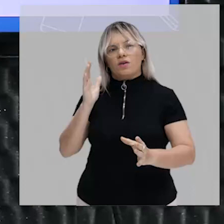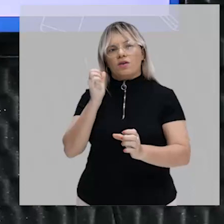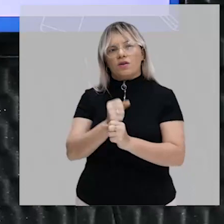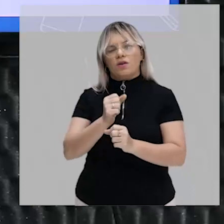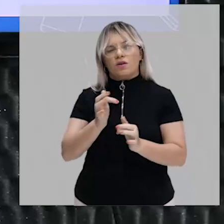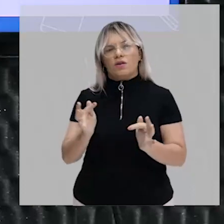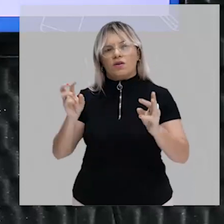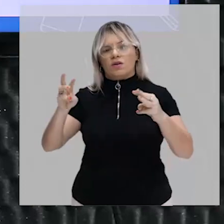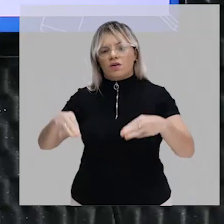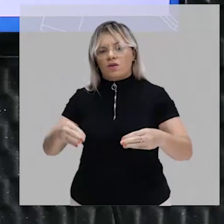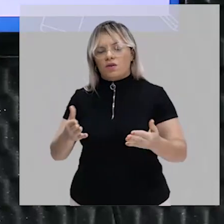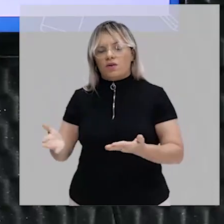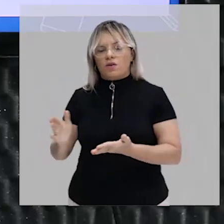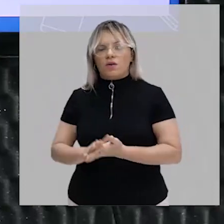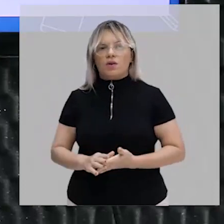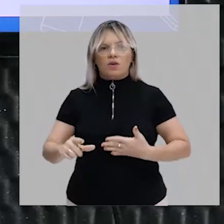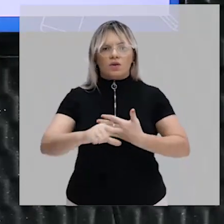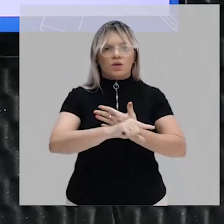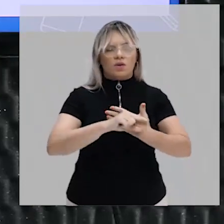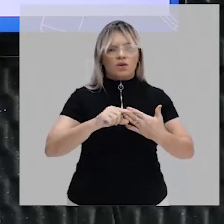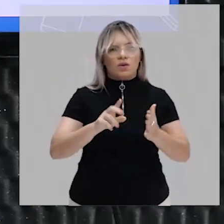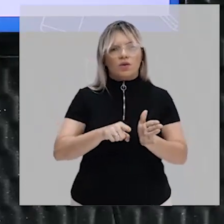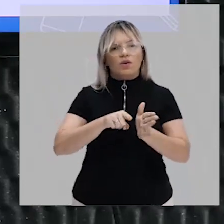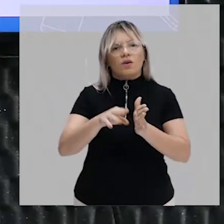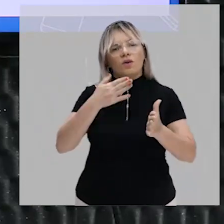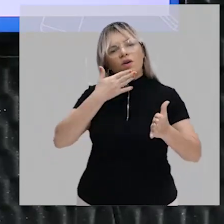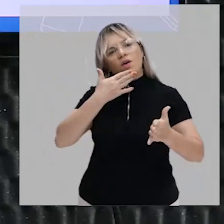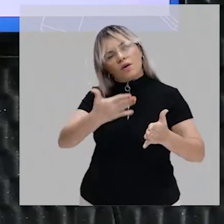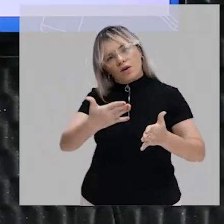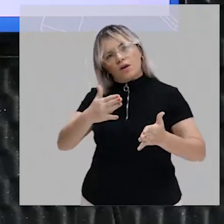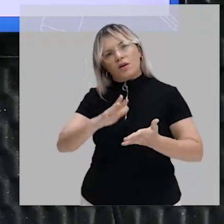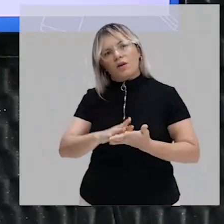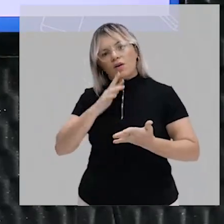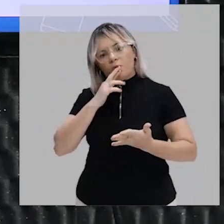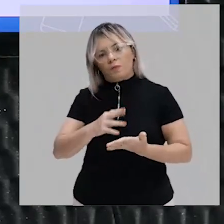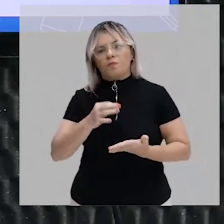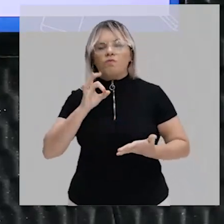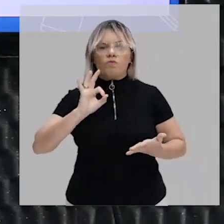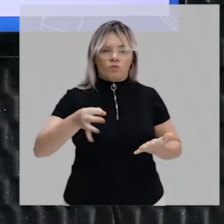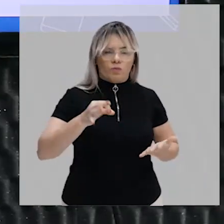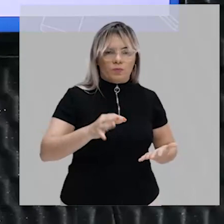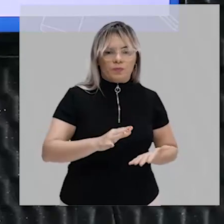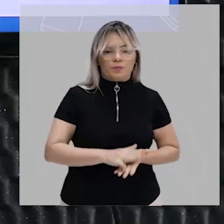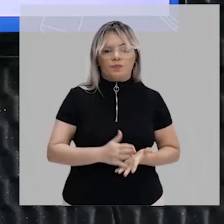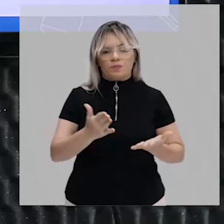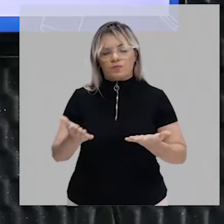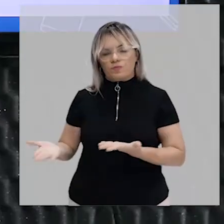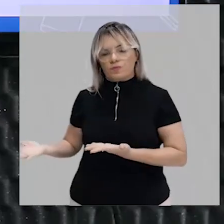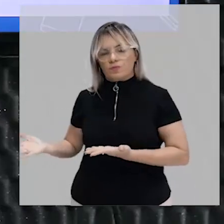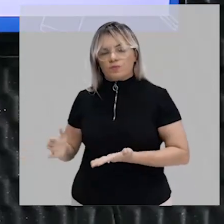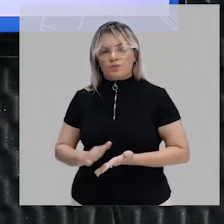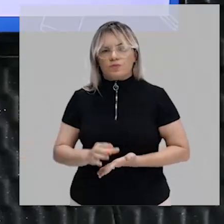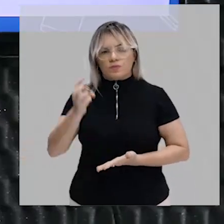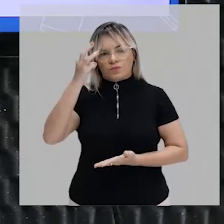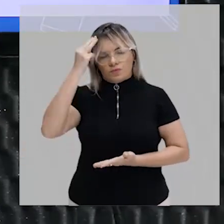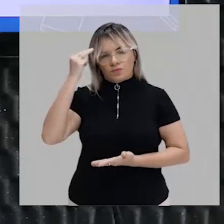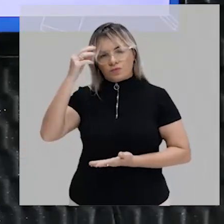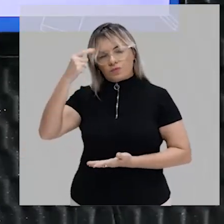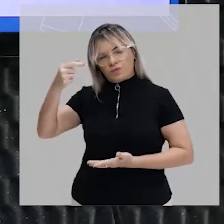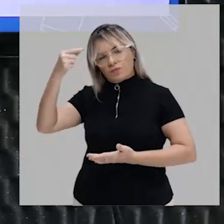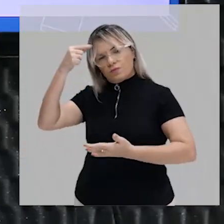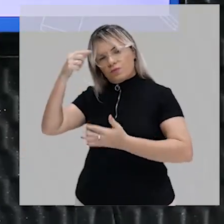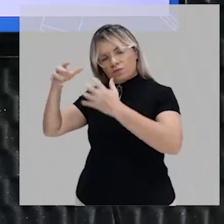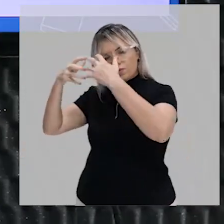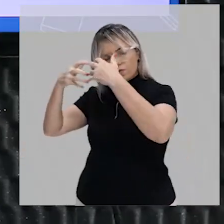você vai ler lá e ver o que o autor da questão está te solicitando nela, tá bom? Então, deixa memorizado, tá? A representação